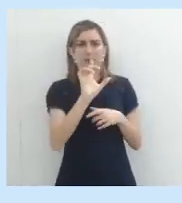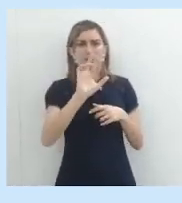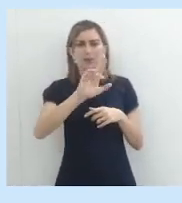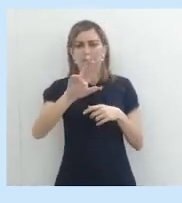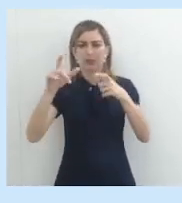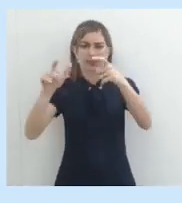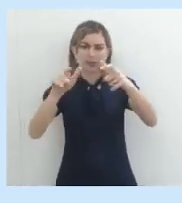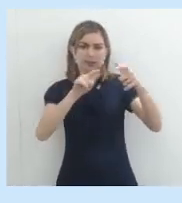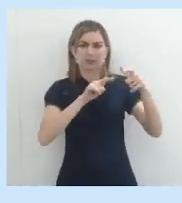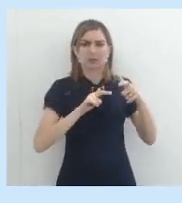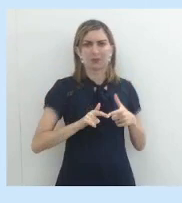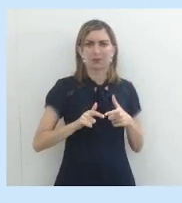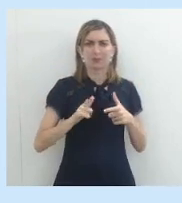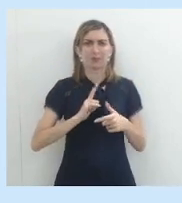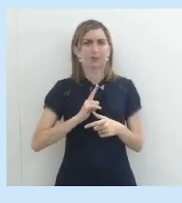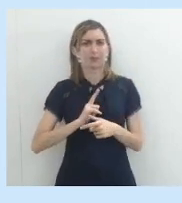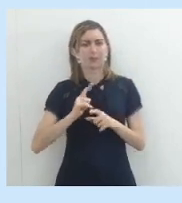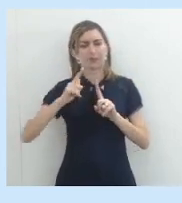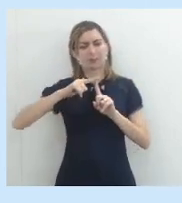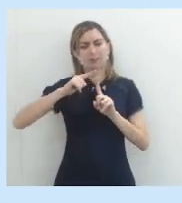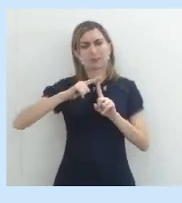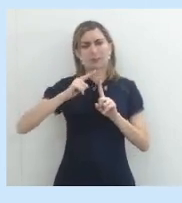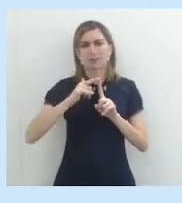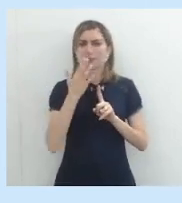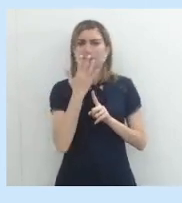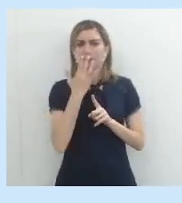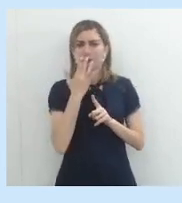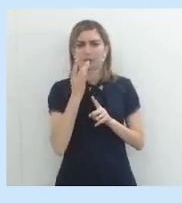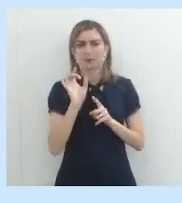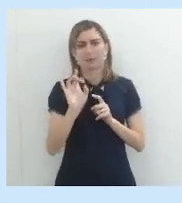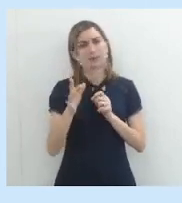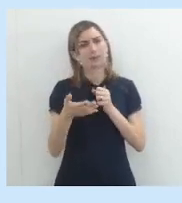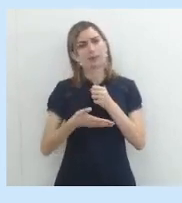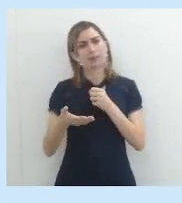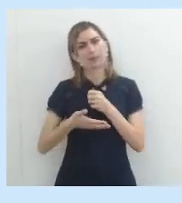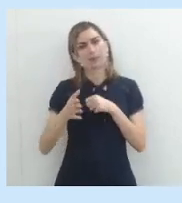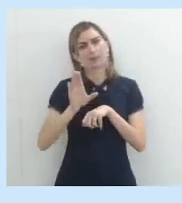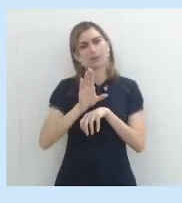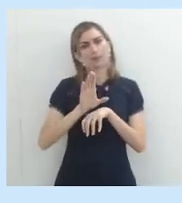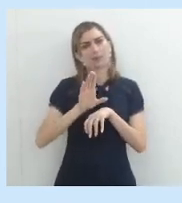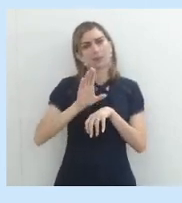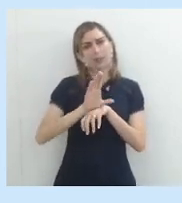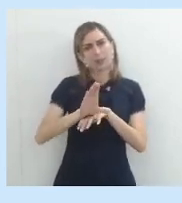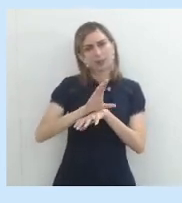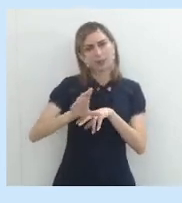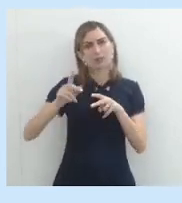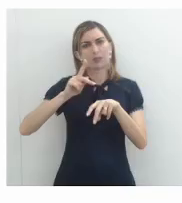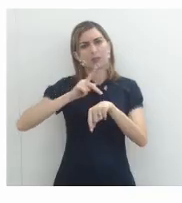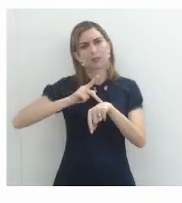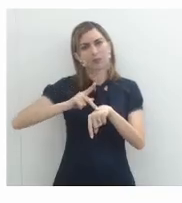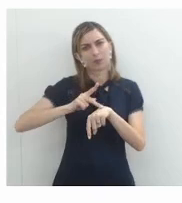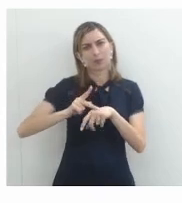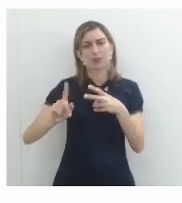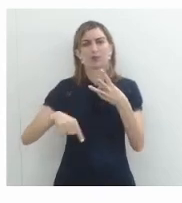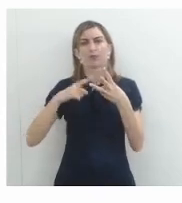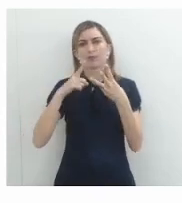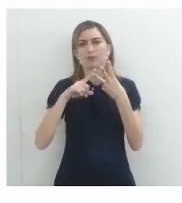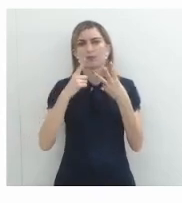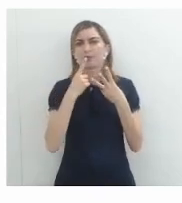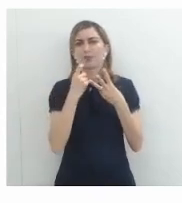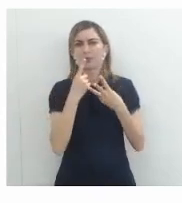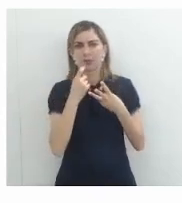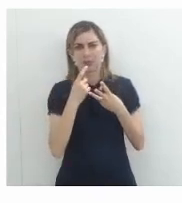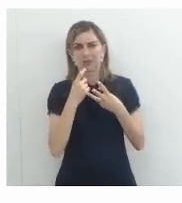cada região ia fornecer um tipo de cor, mas basicamente era o castanho, o preto e o vermelho.